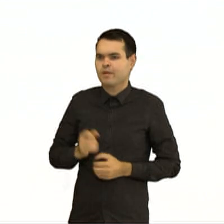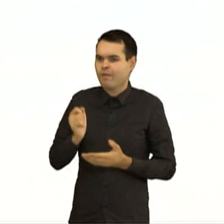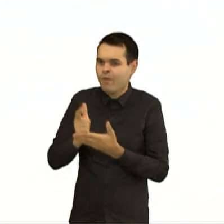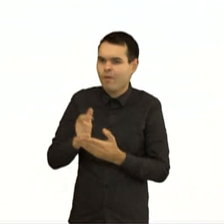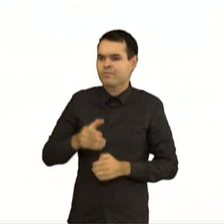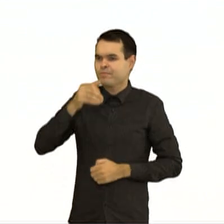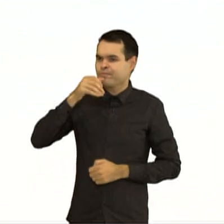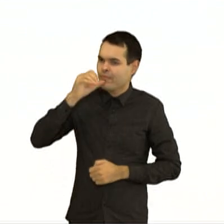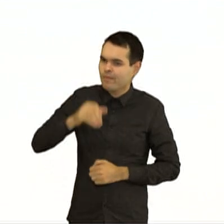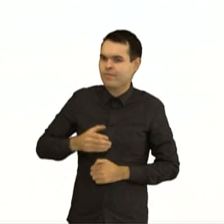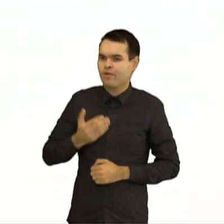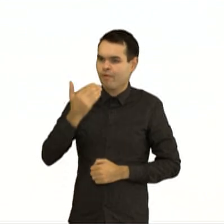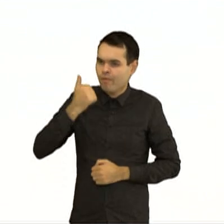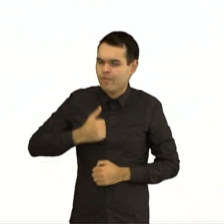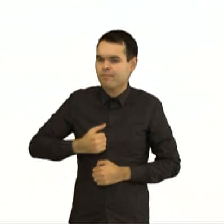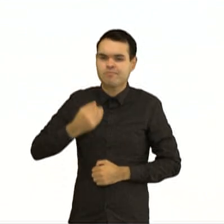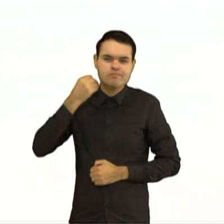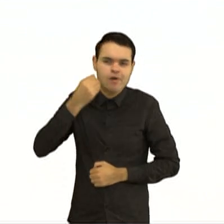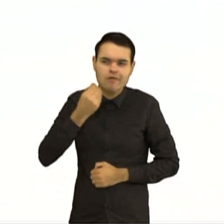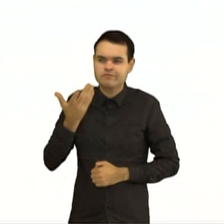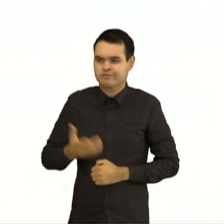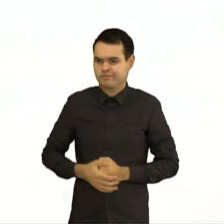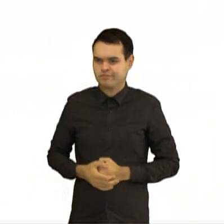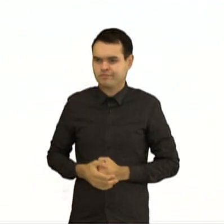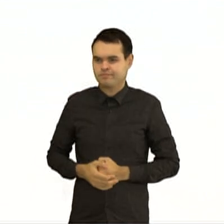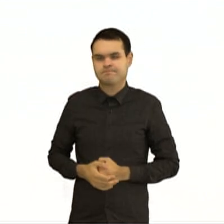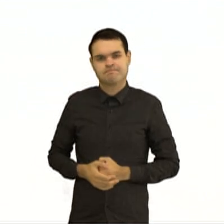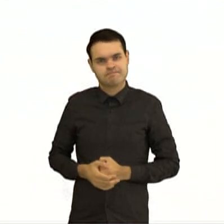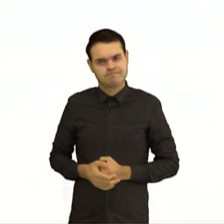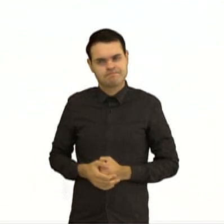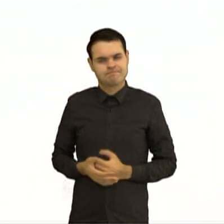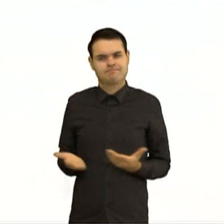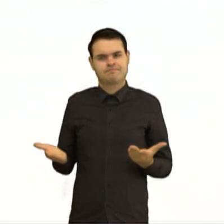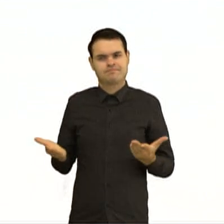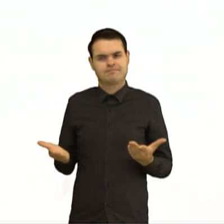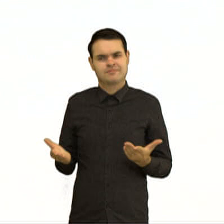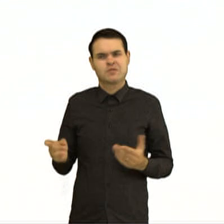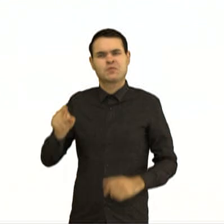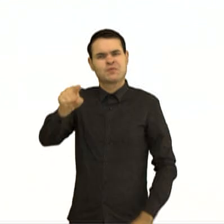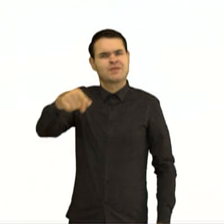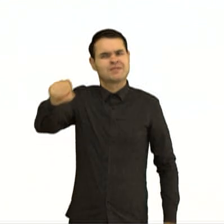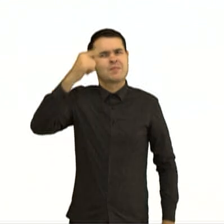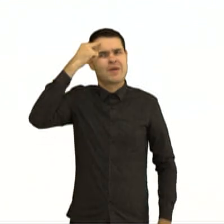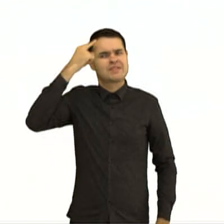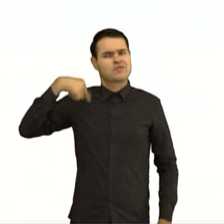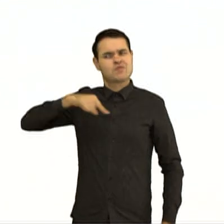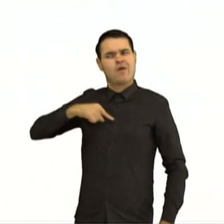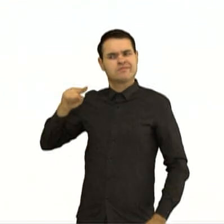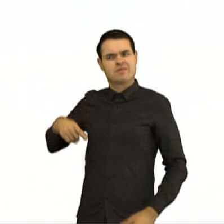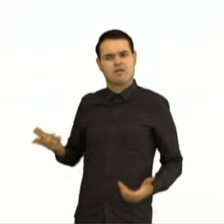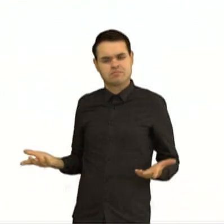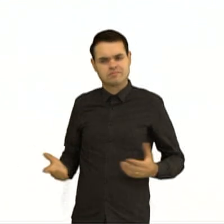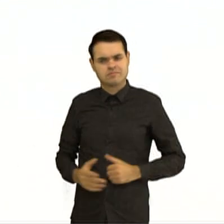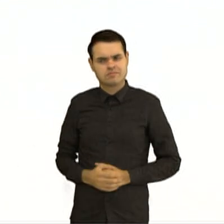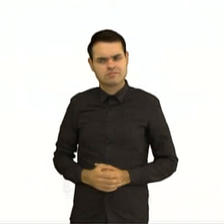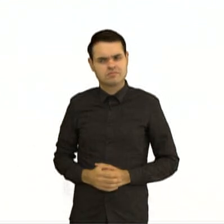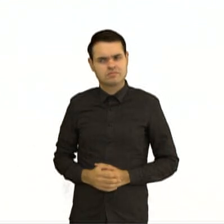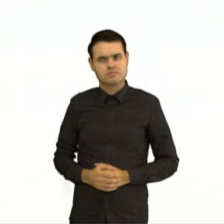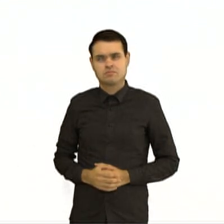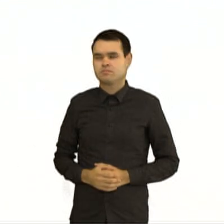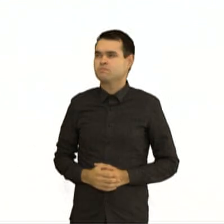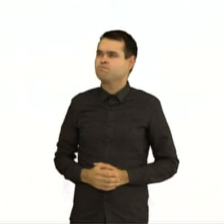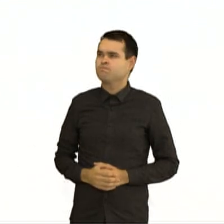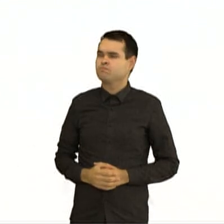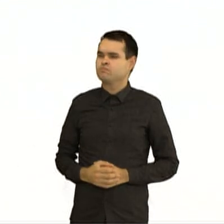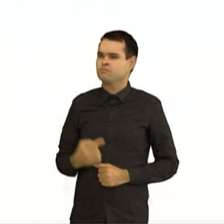beba, coma, prove. E o que eles pensam que nós somos? E o que nós